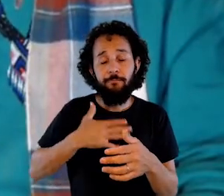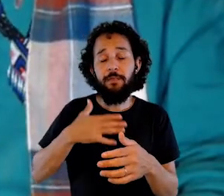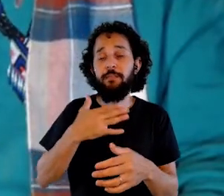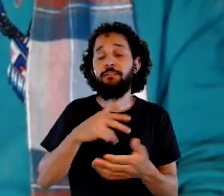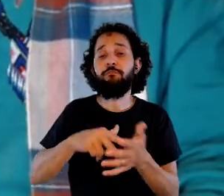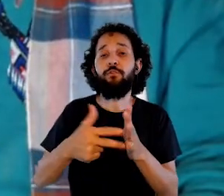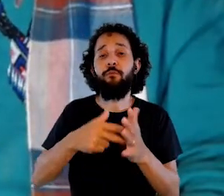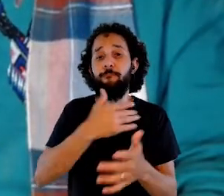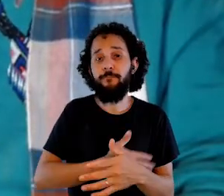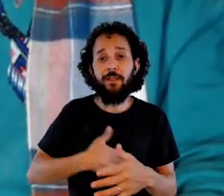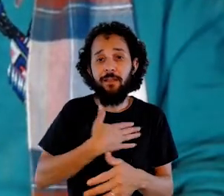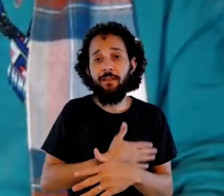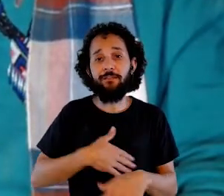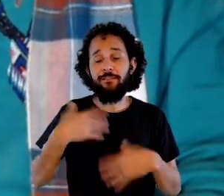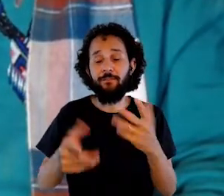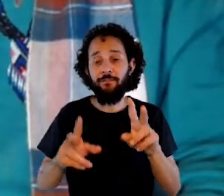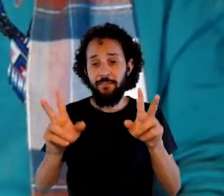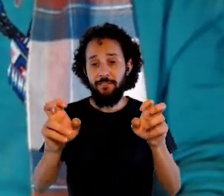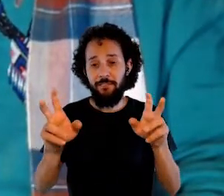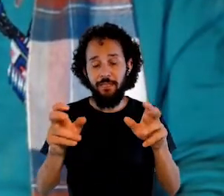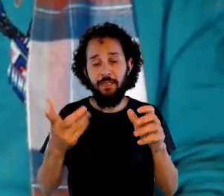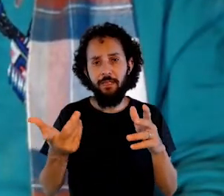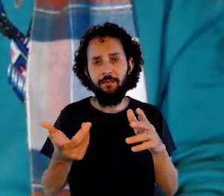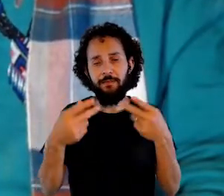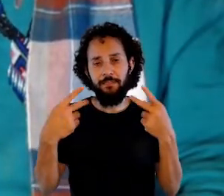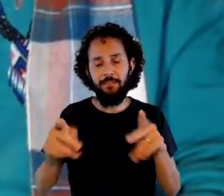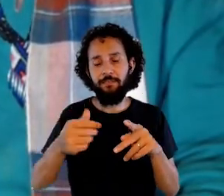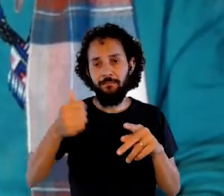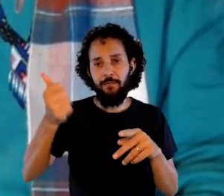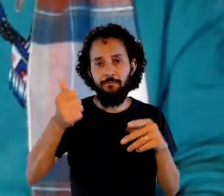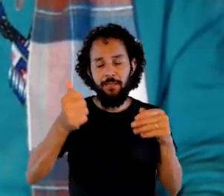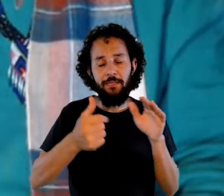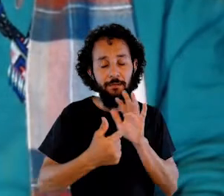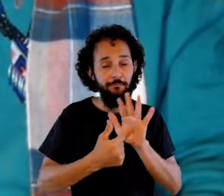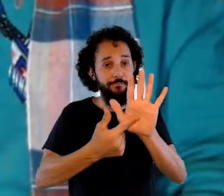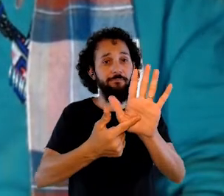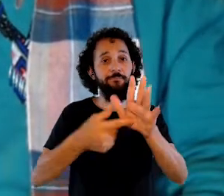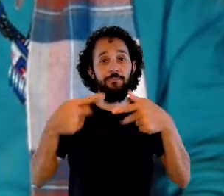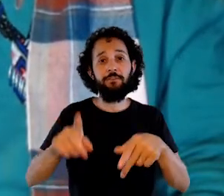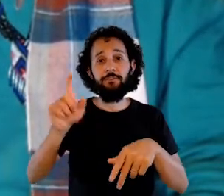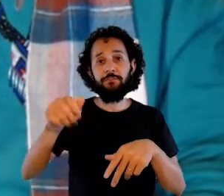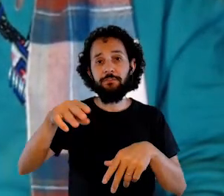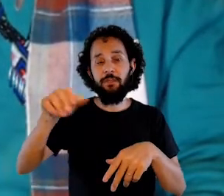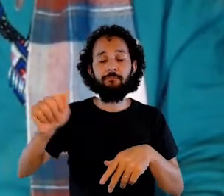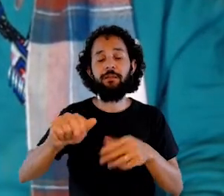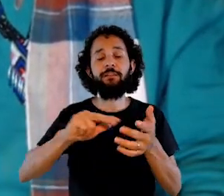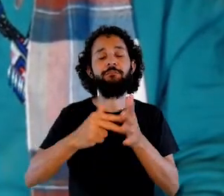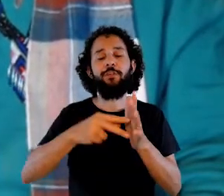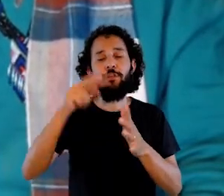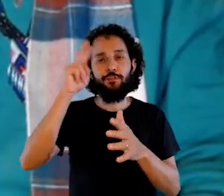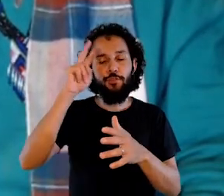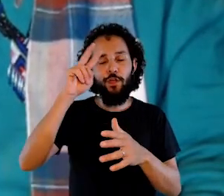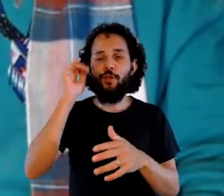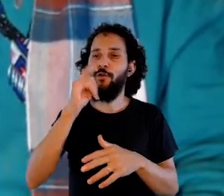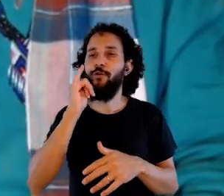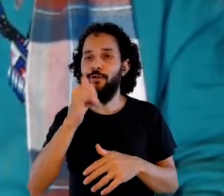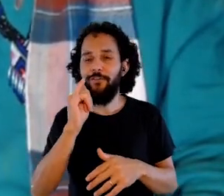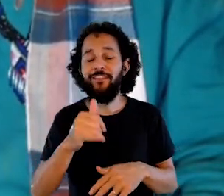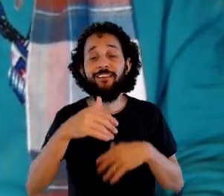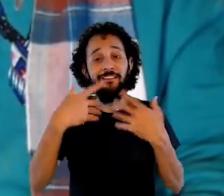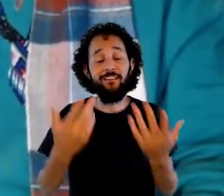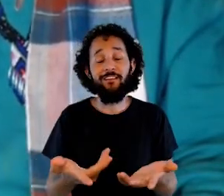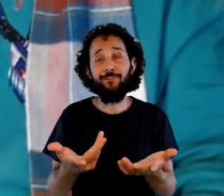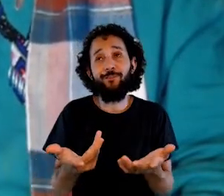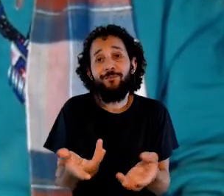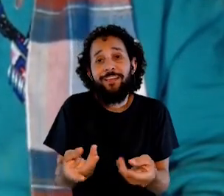tema destaque para essa primeira edição da mostra, os xamãs como contadores de história, né, para a gente lembrar